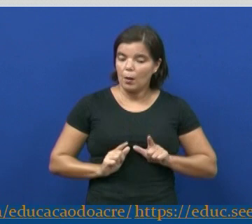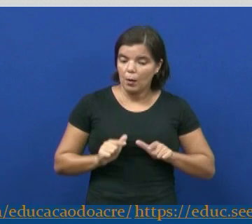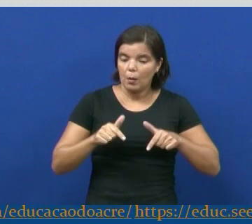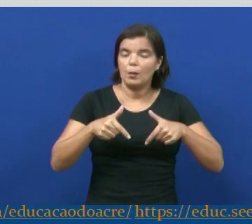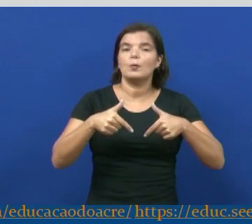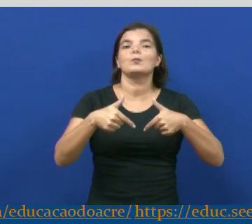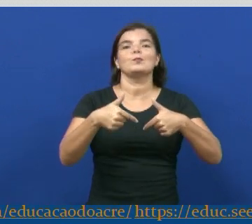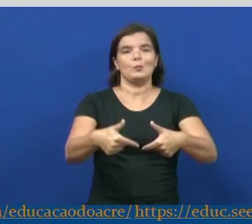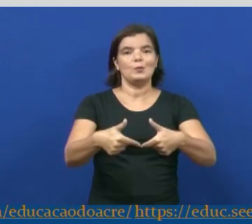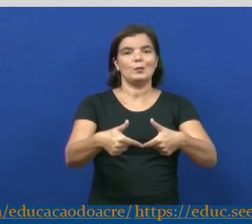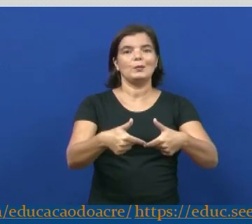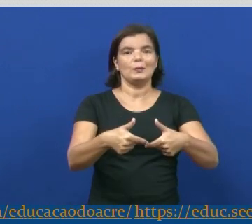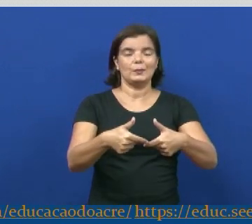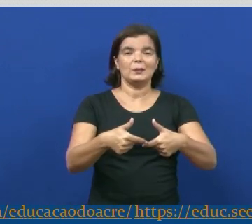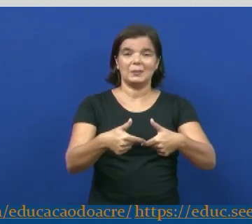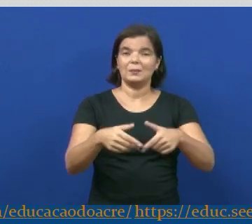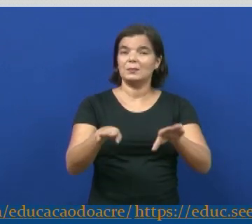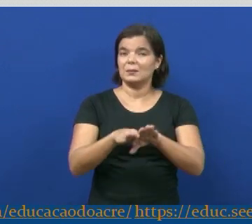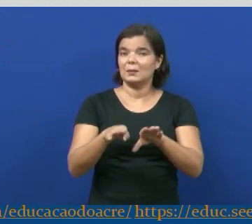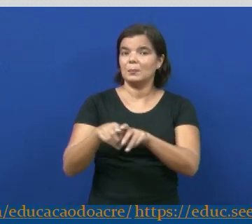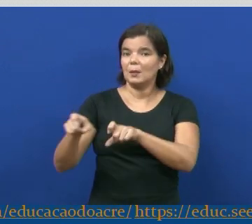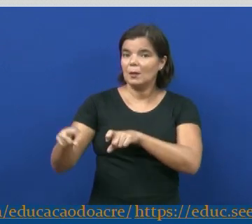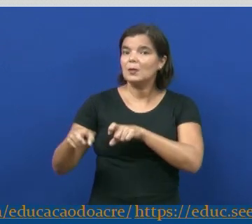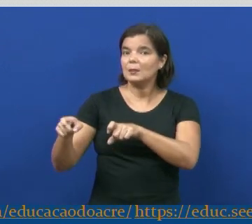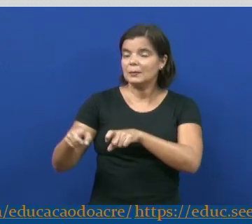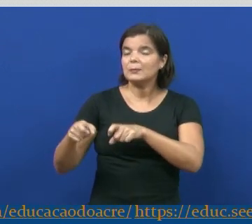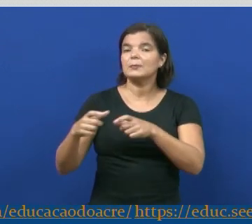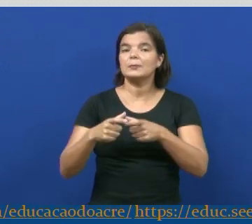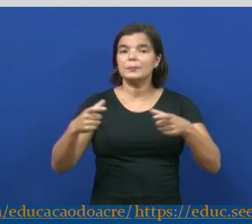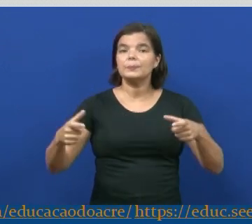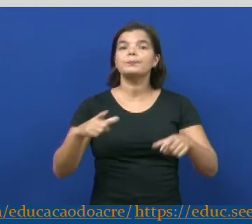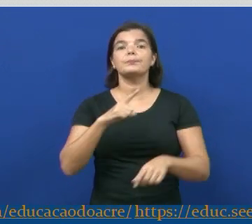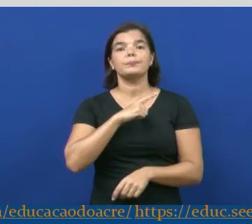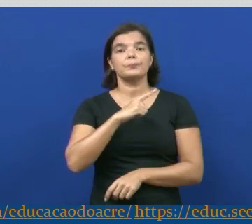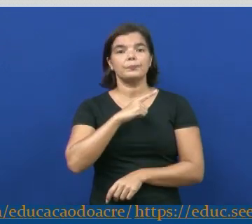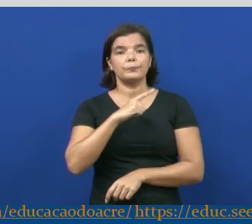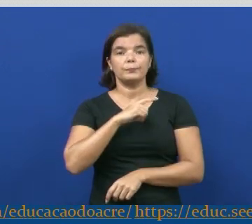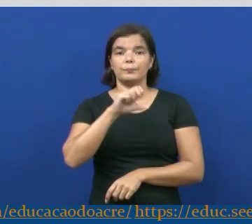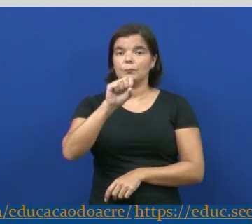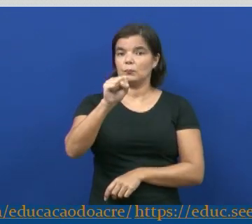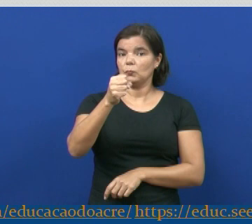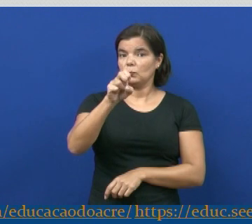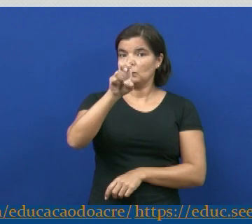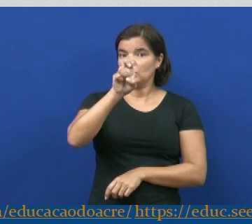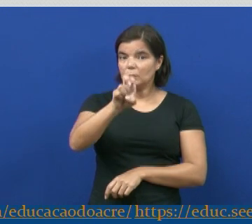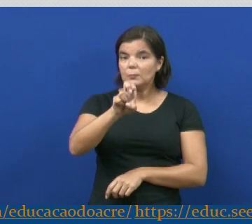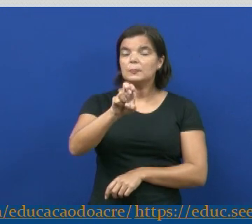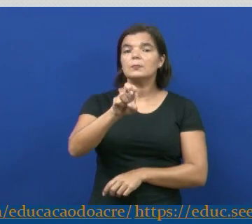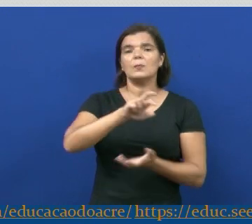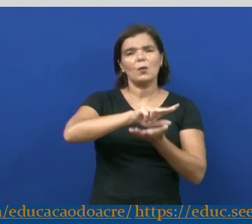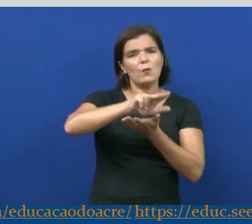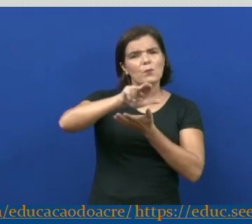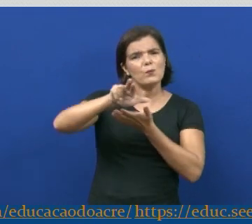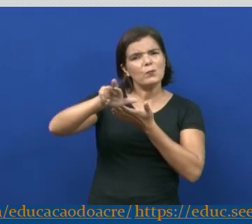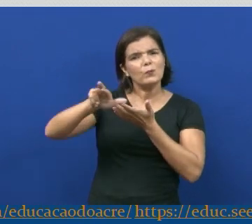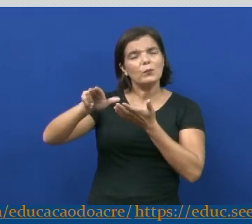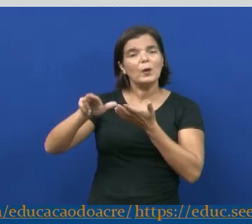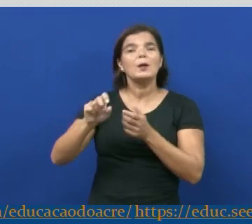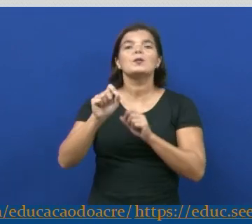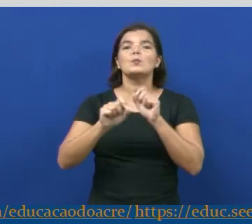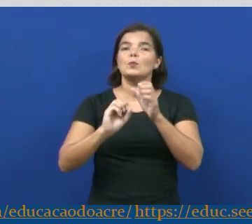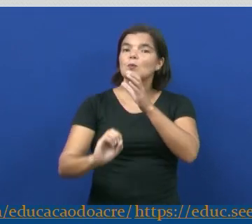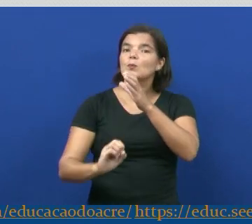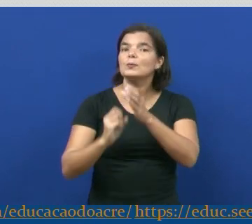aí da questão da colonização e a reforma agrária. E nós temos também, em 85, vários momentos, que foi o